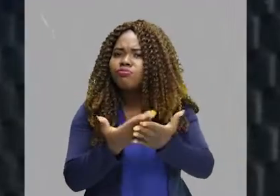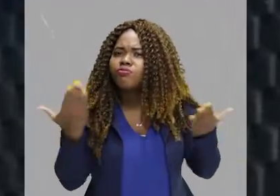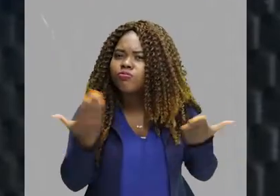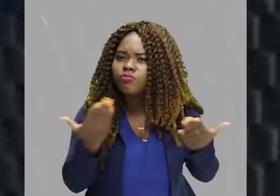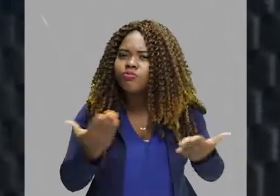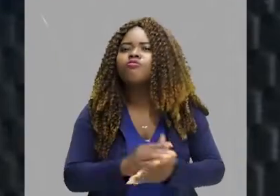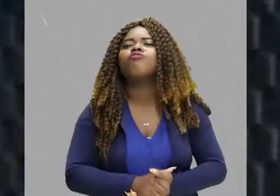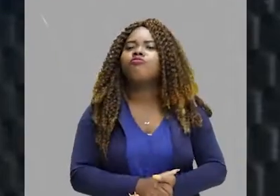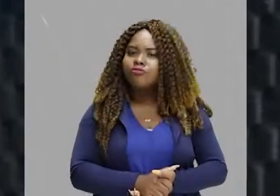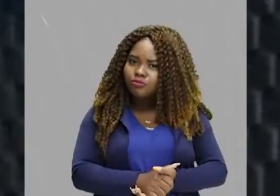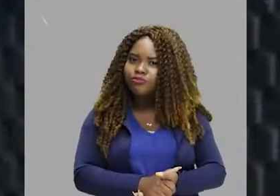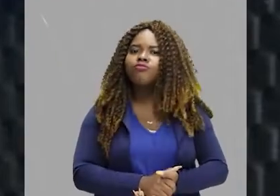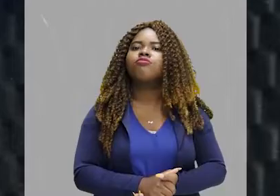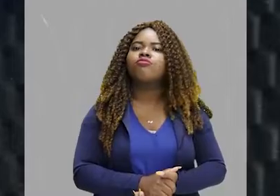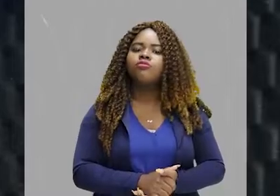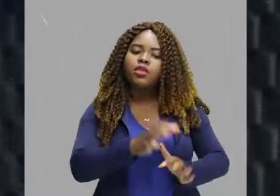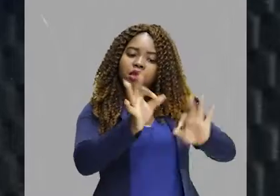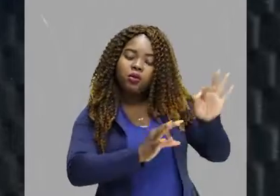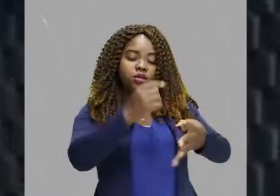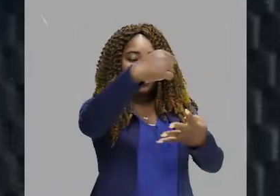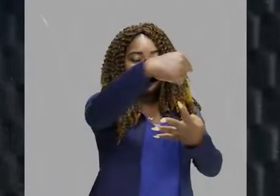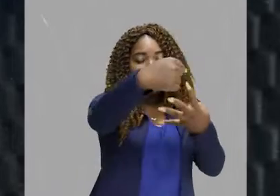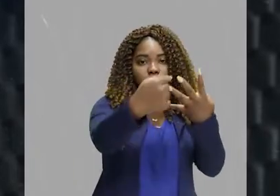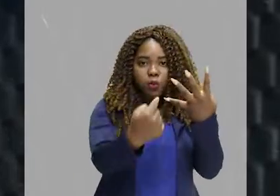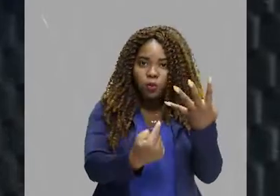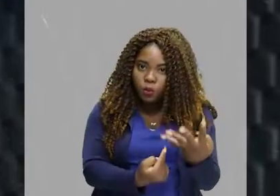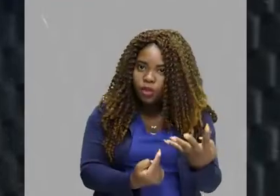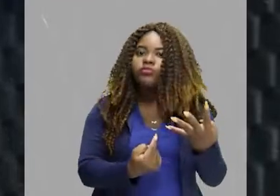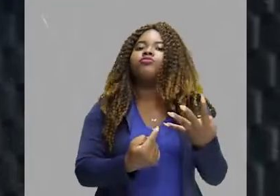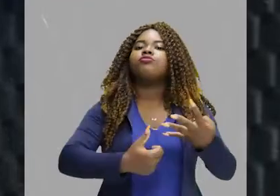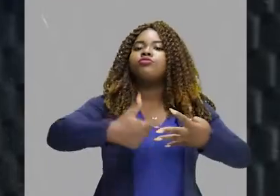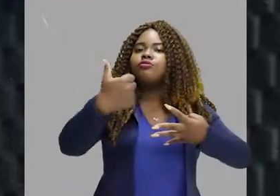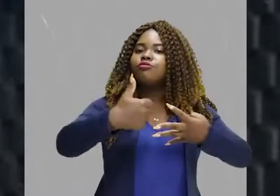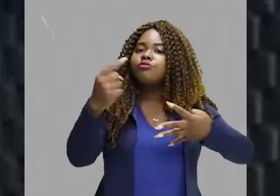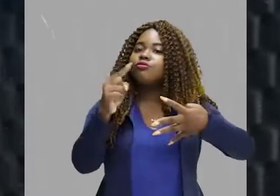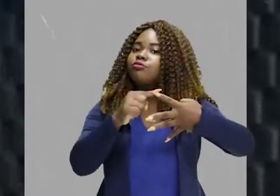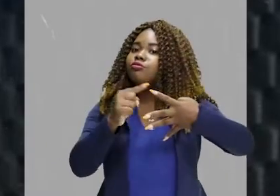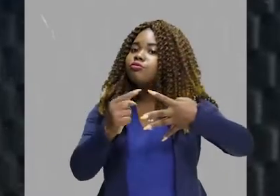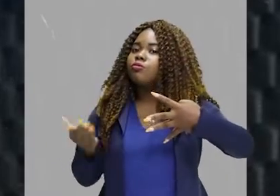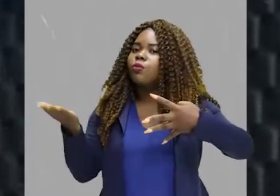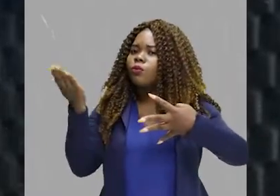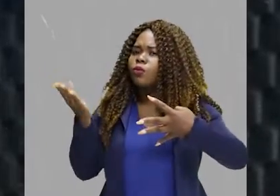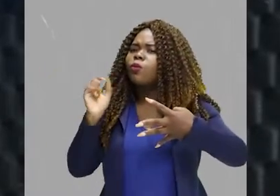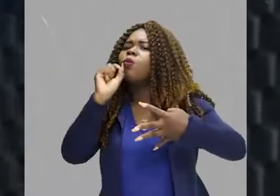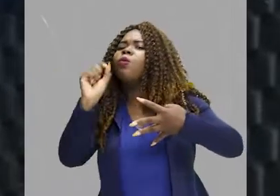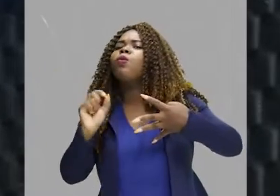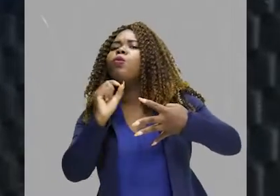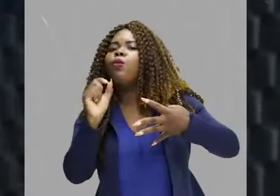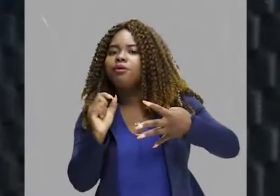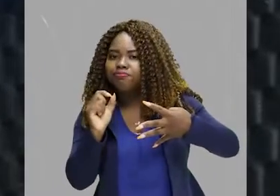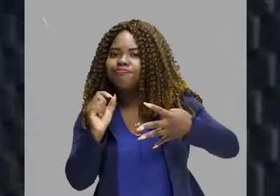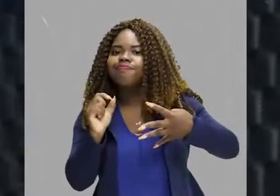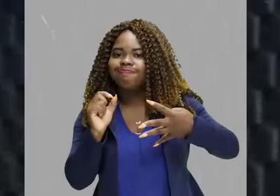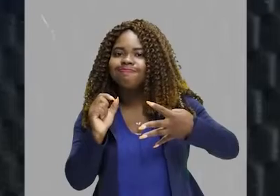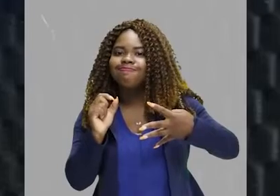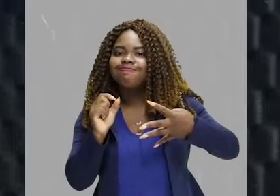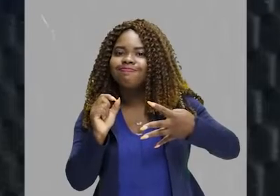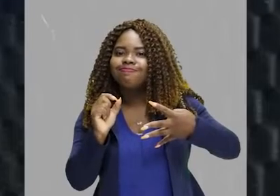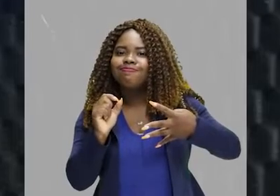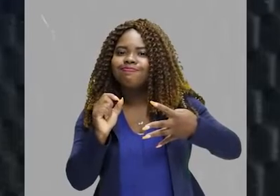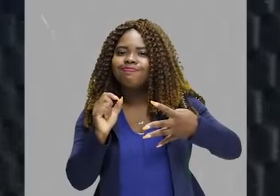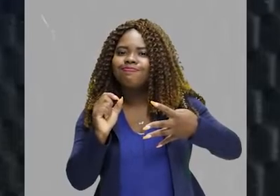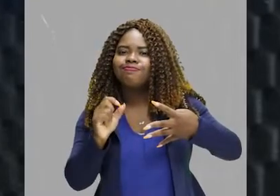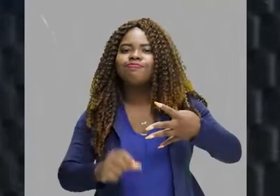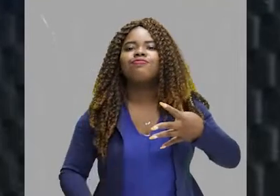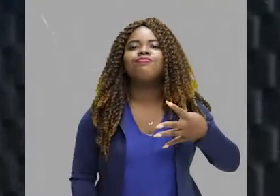hoje, inclusive, está dividida em 4 tópicos, ok? Primeiro tópico, o que é desenvolvimento sustentável? A gente vai tentar